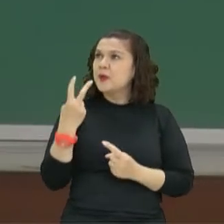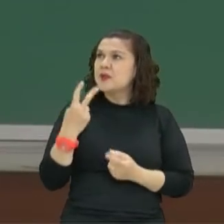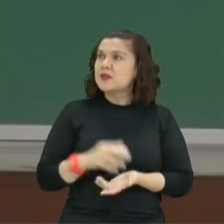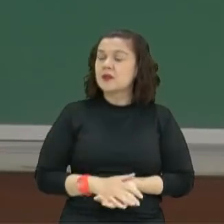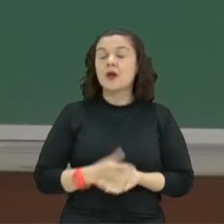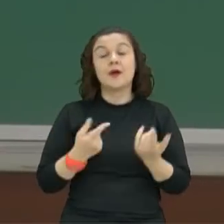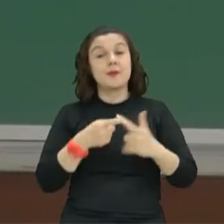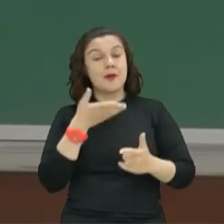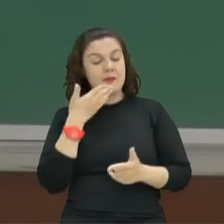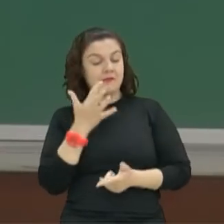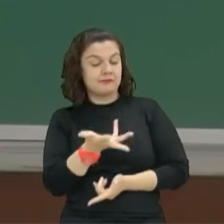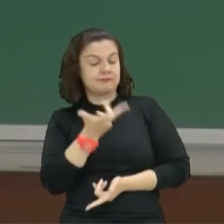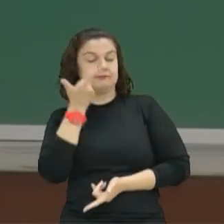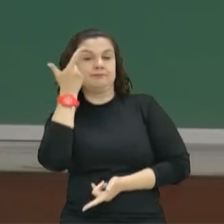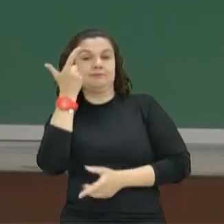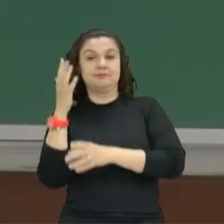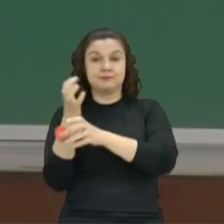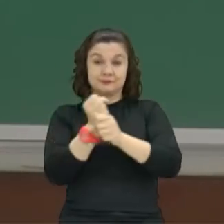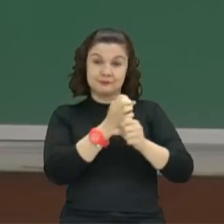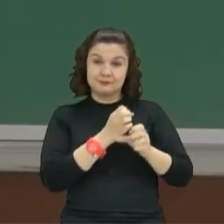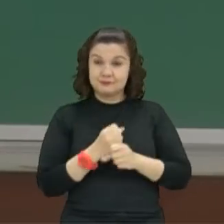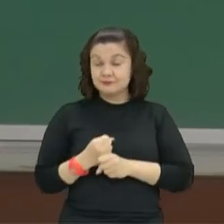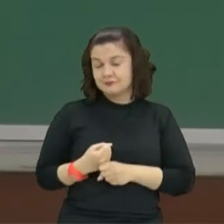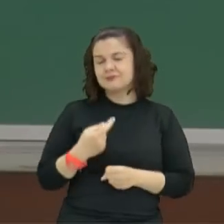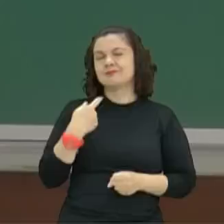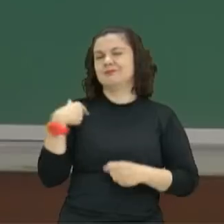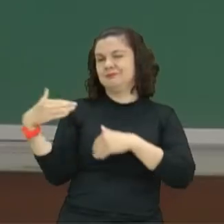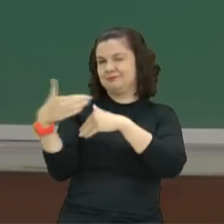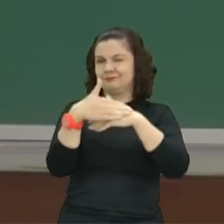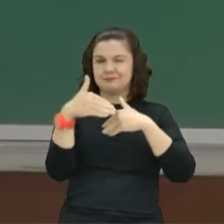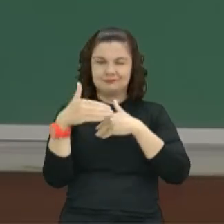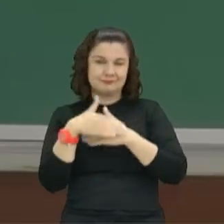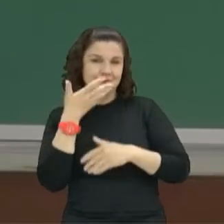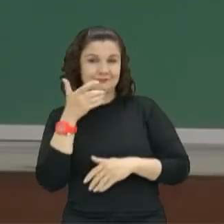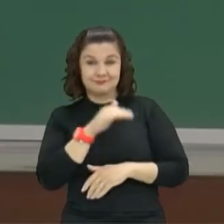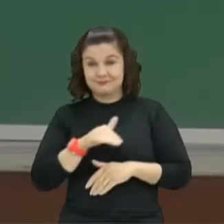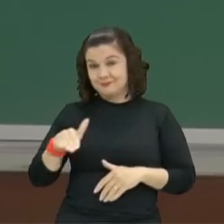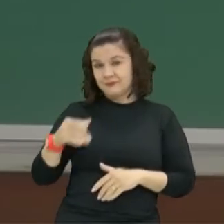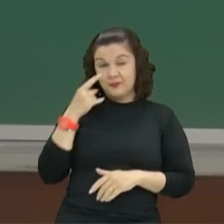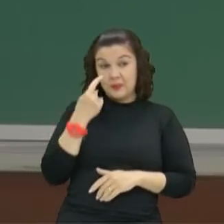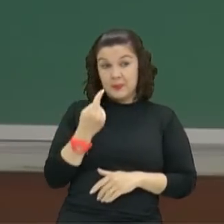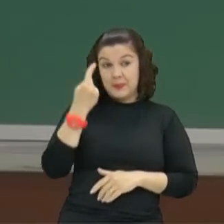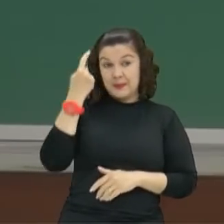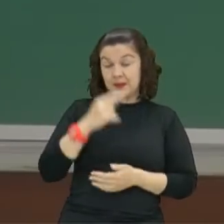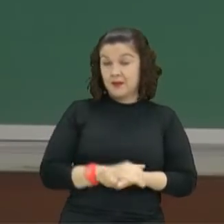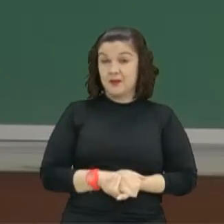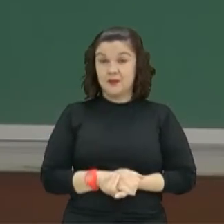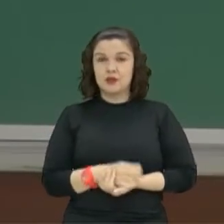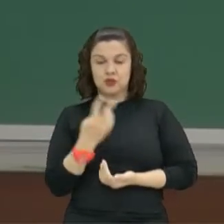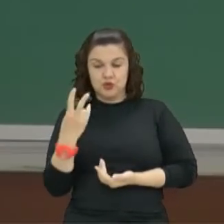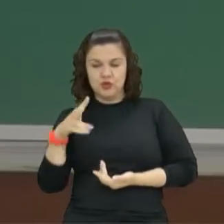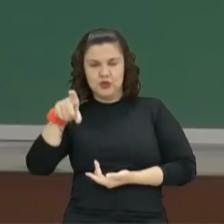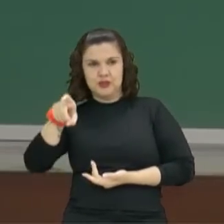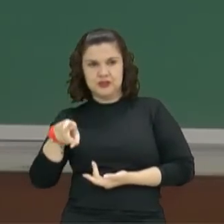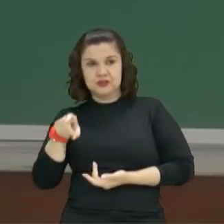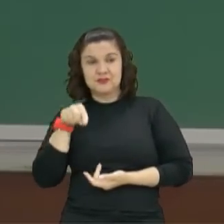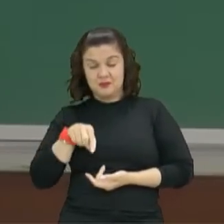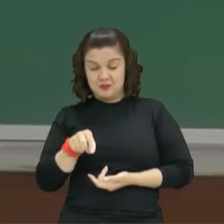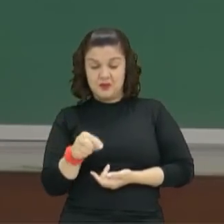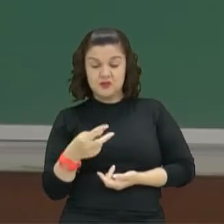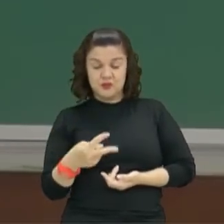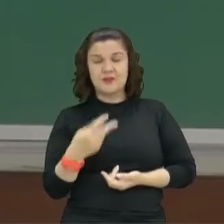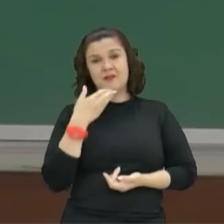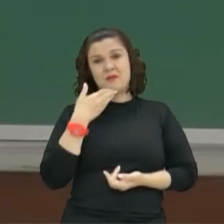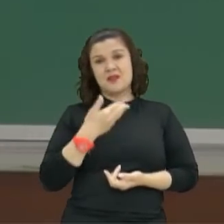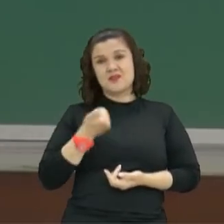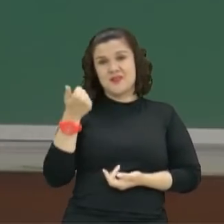2? Para facilitar meu cálculo, meu bambino, minha bambina. É, porque veja, viu? Reparou que aqui, ó, 2x e aqui é 2?